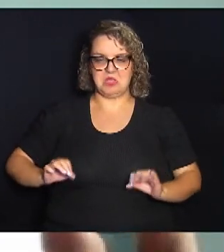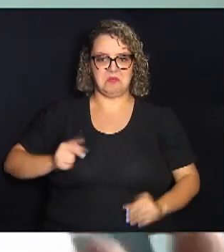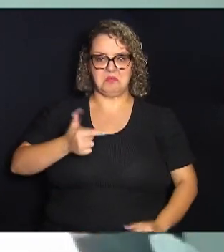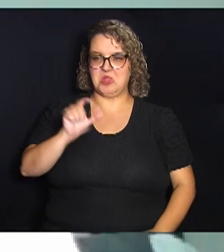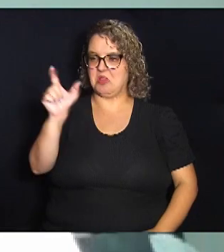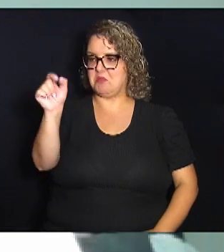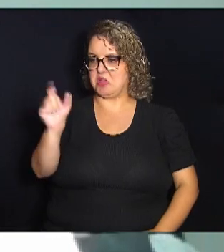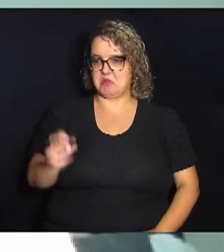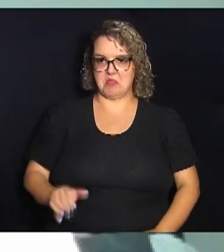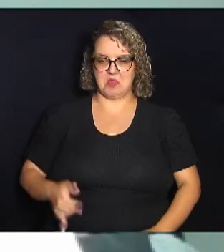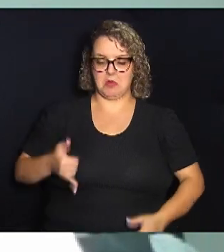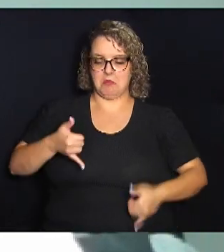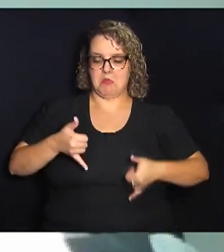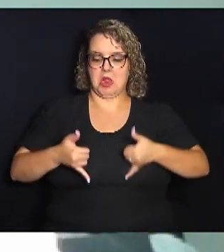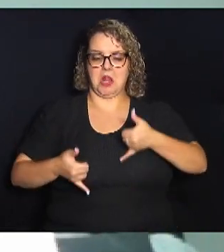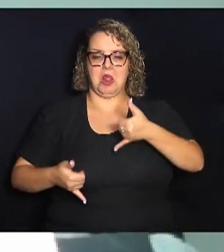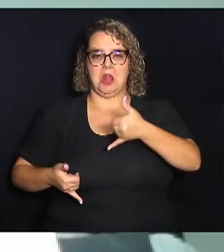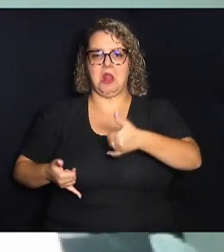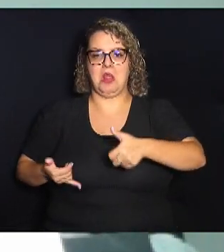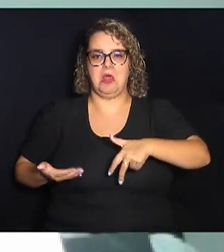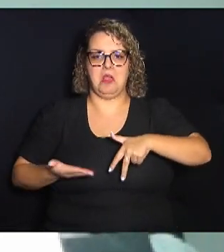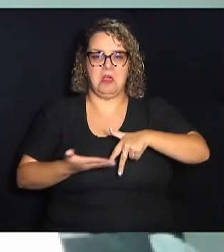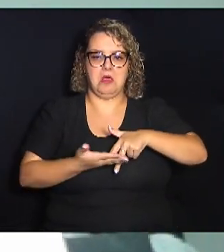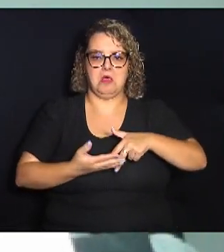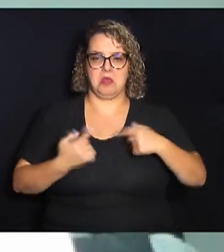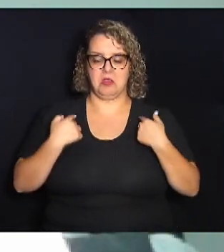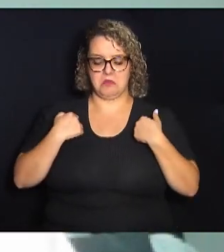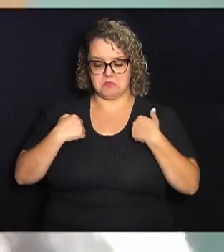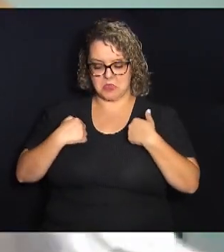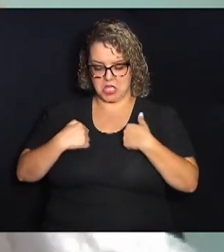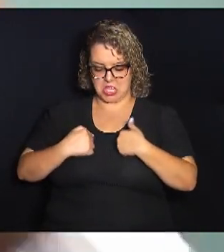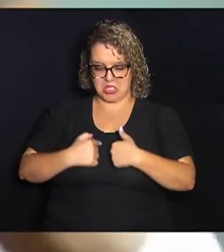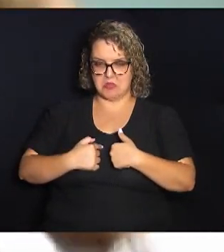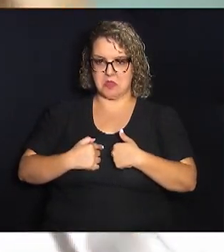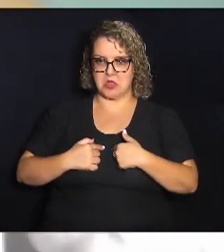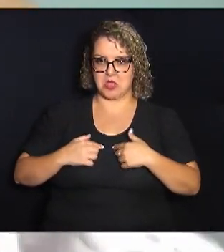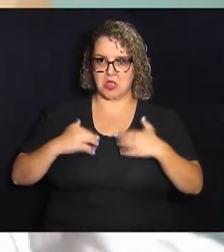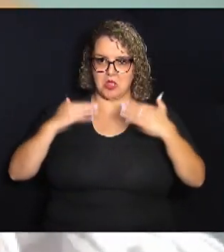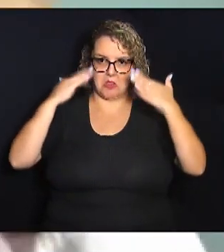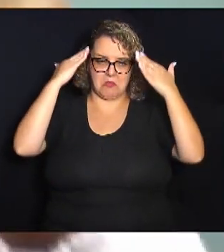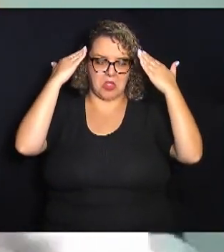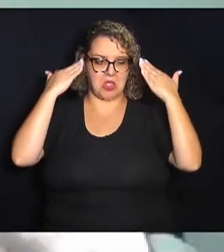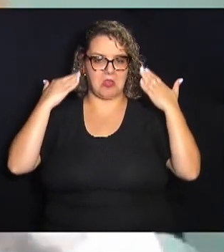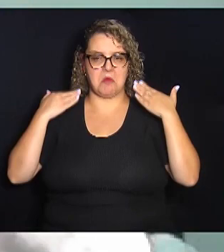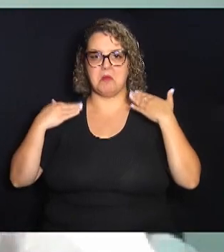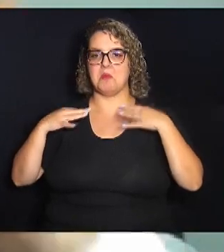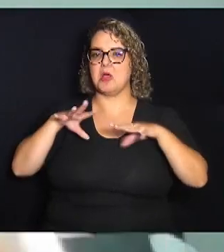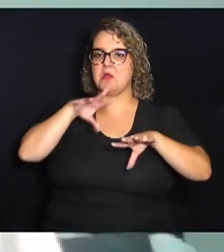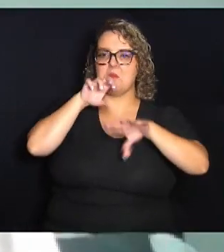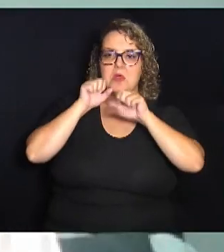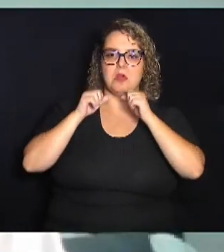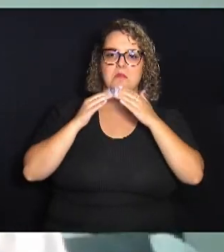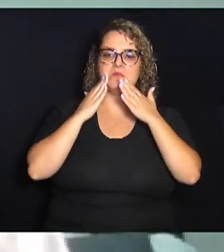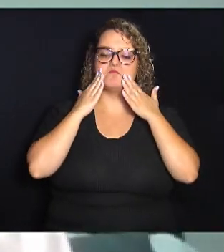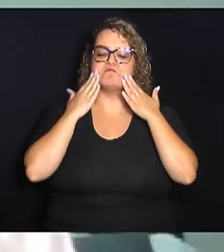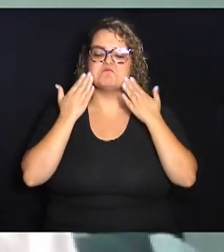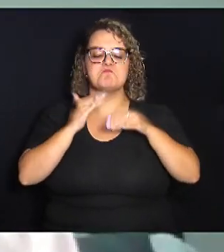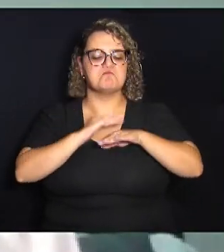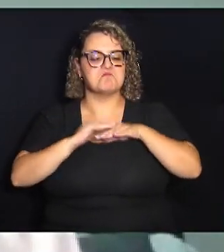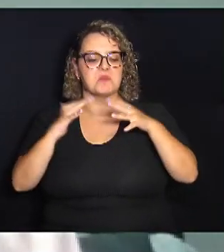de salto alto, calça jeans, com decotinho, cabelinho bonitinho, cheirosa, pele